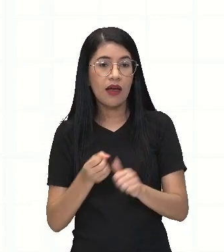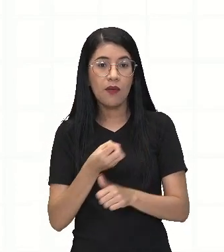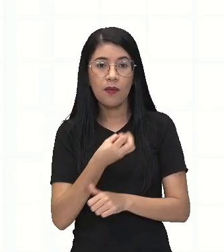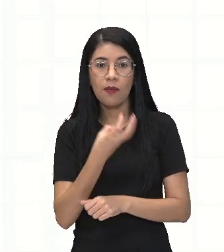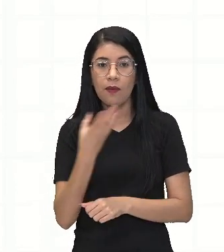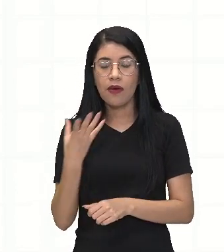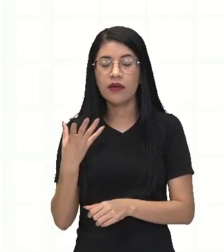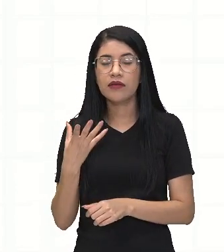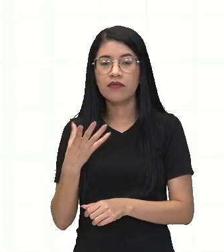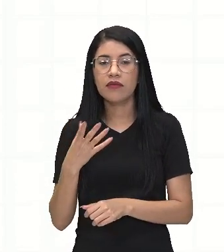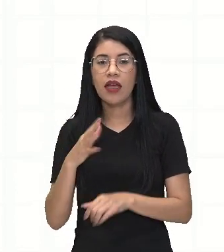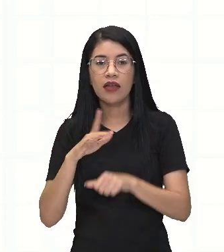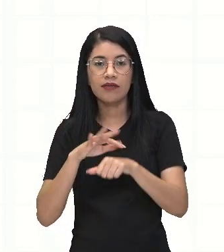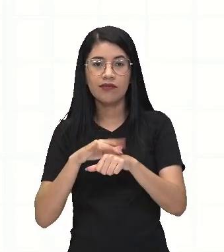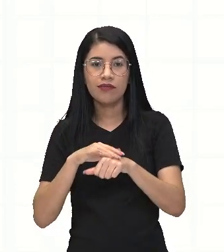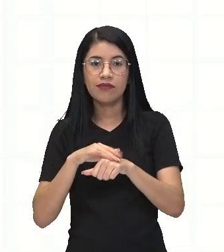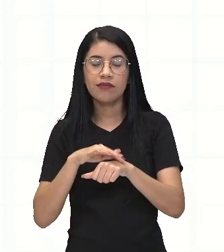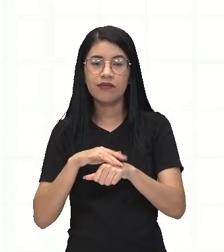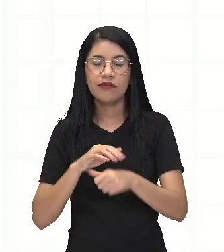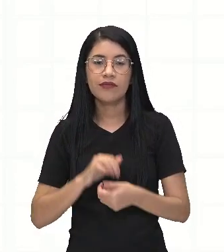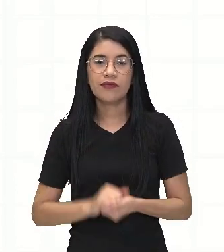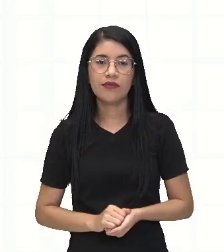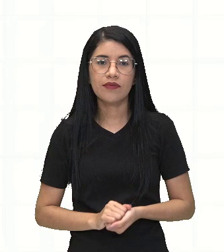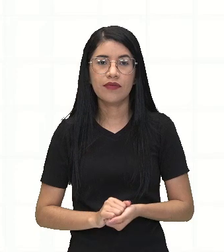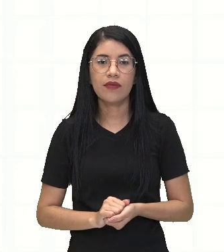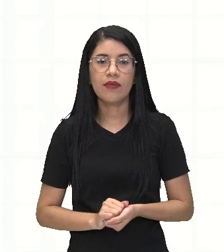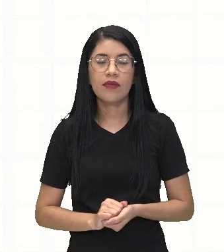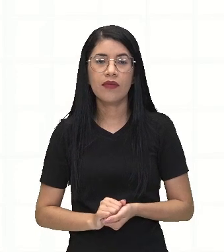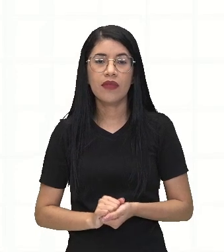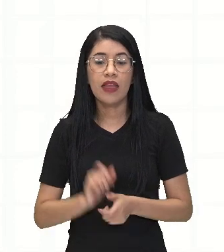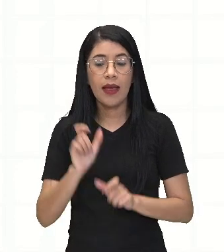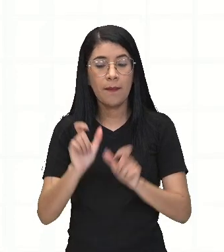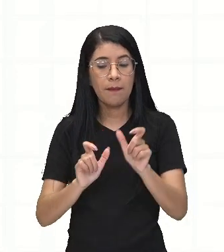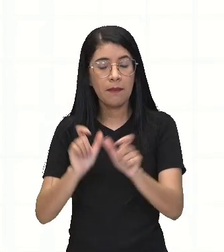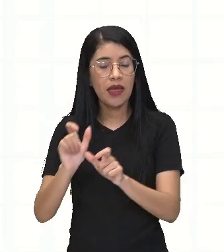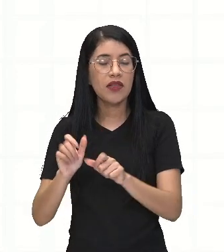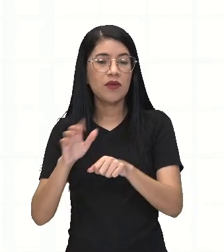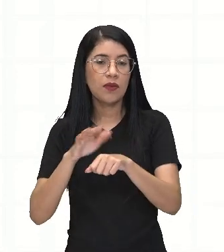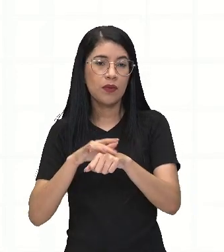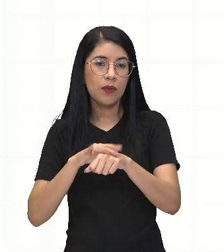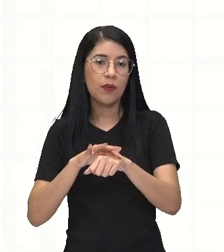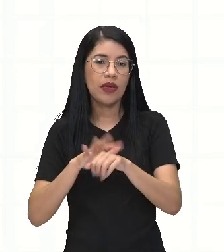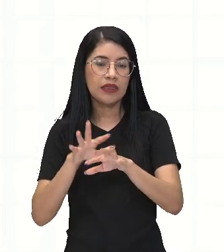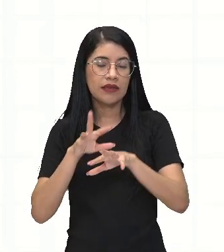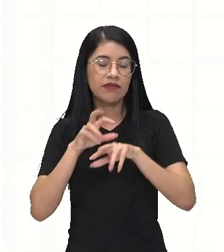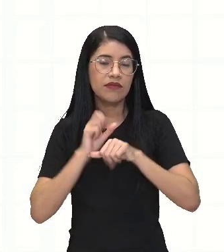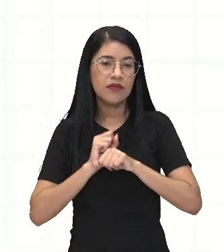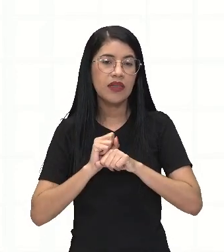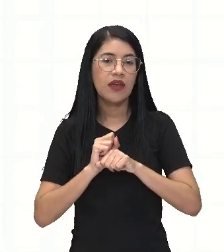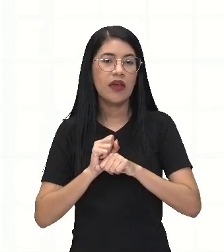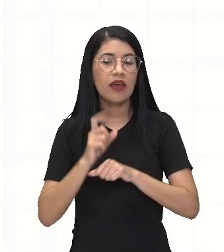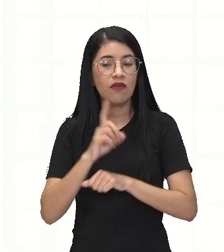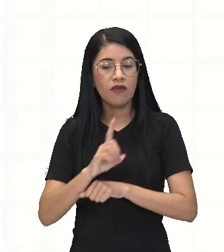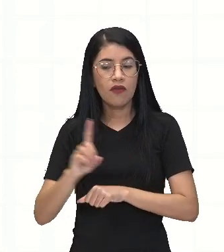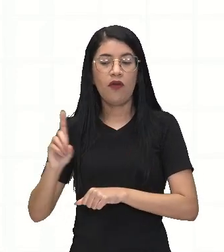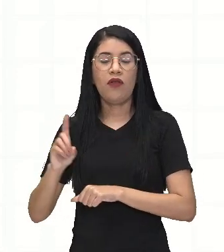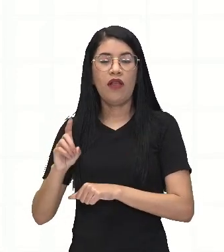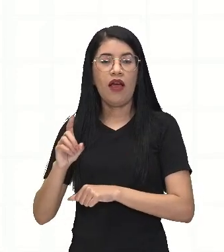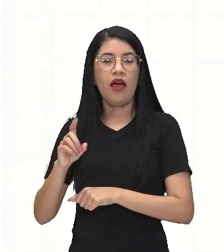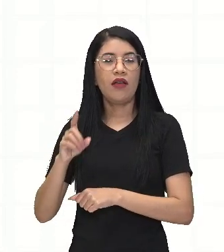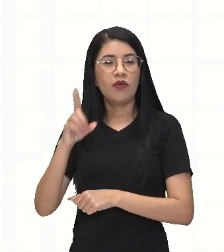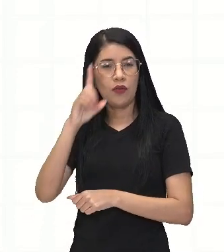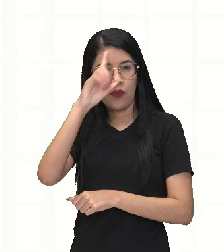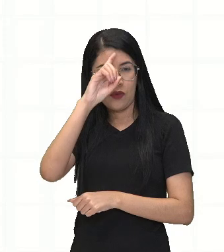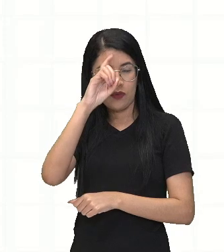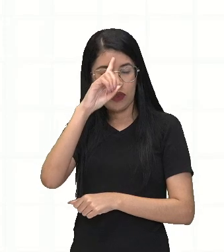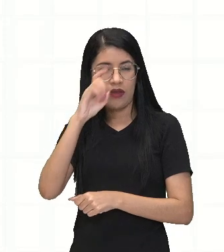essa ocorrência de doenças de todas as pessoas que foram atendidas nos serviços de saúde desses